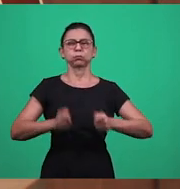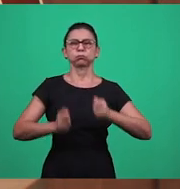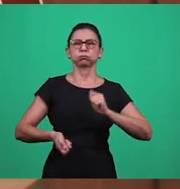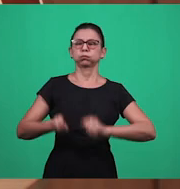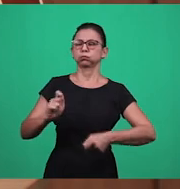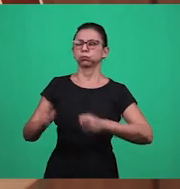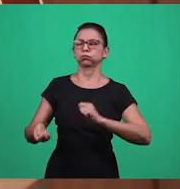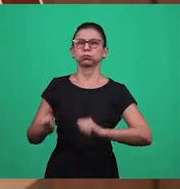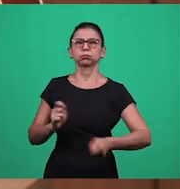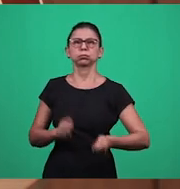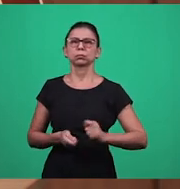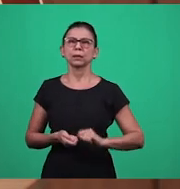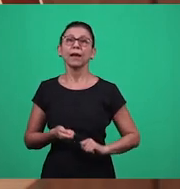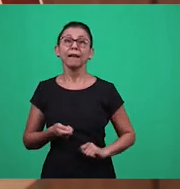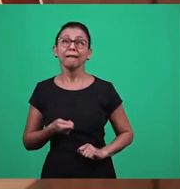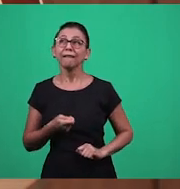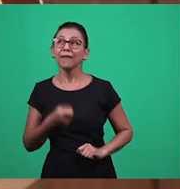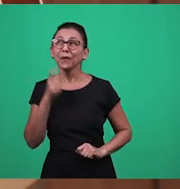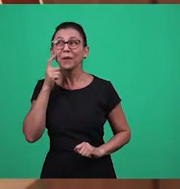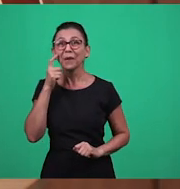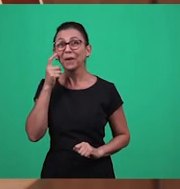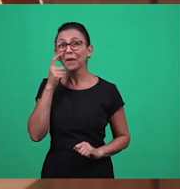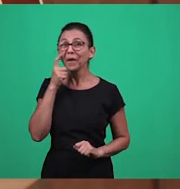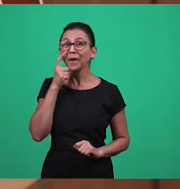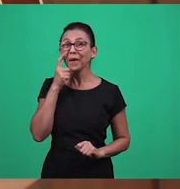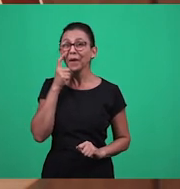tocando bateria,